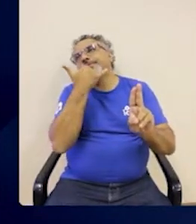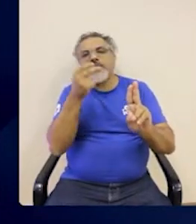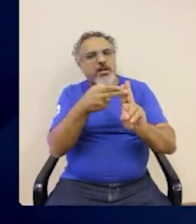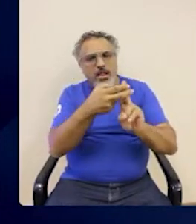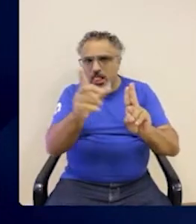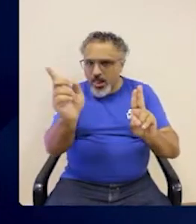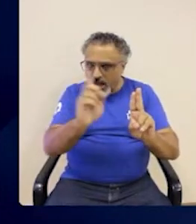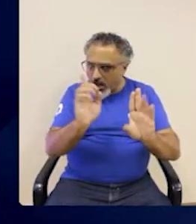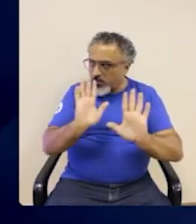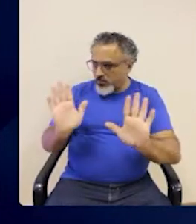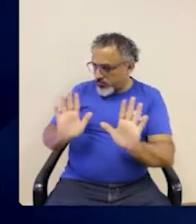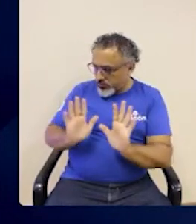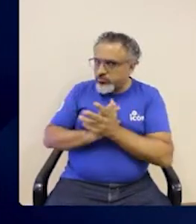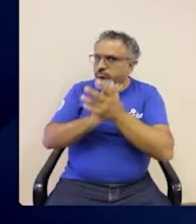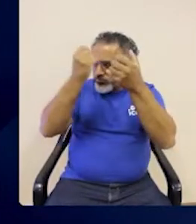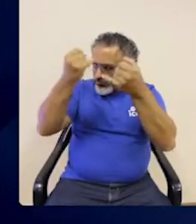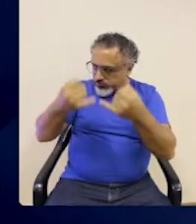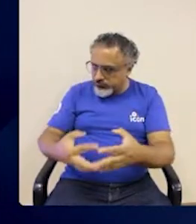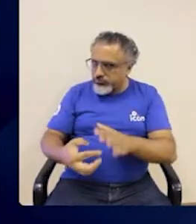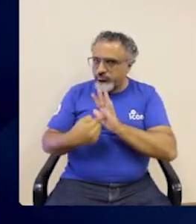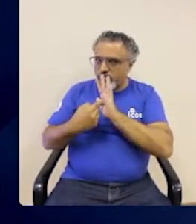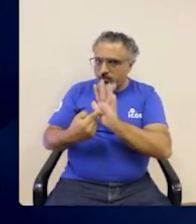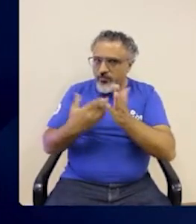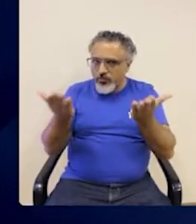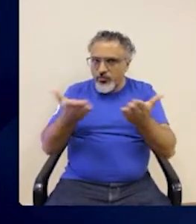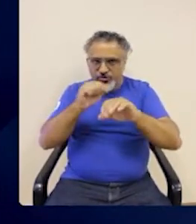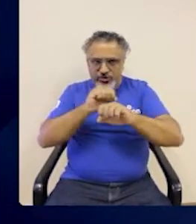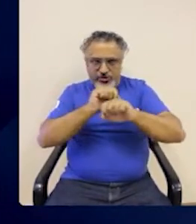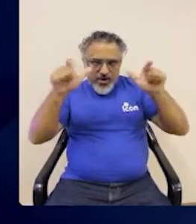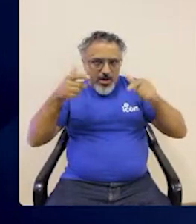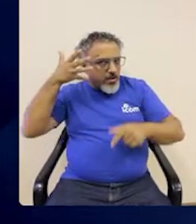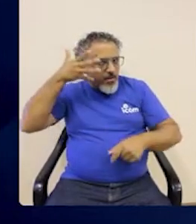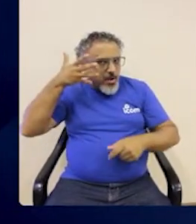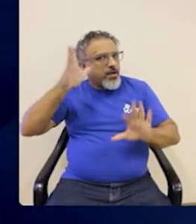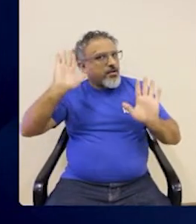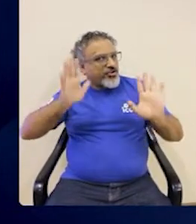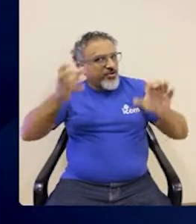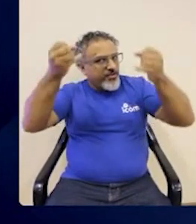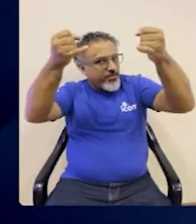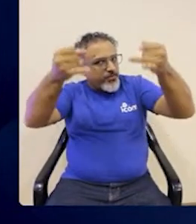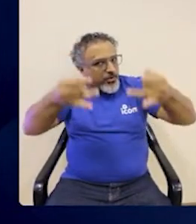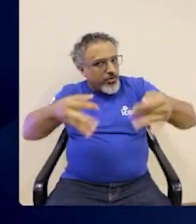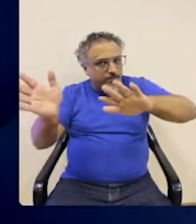E acho que isso também foi falado e foi trazido um pouco pela manhã.